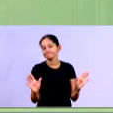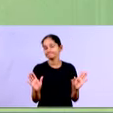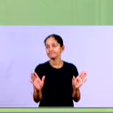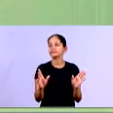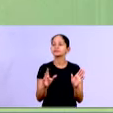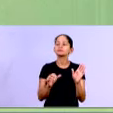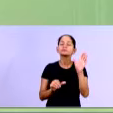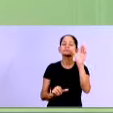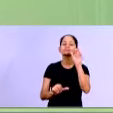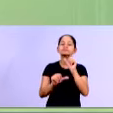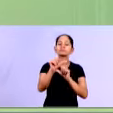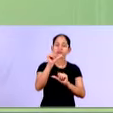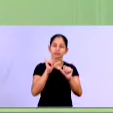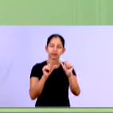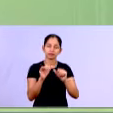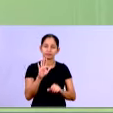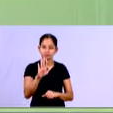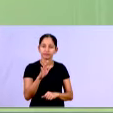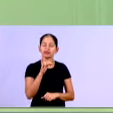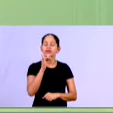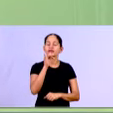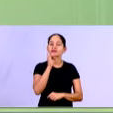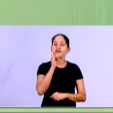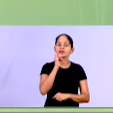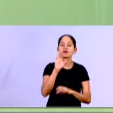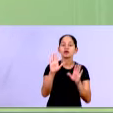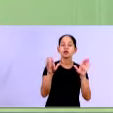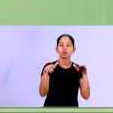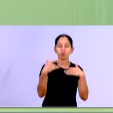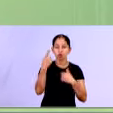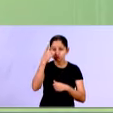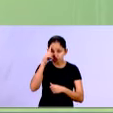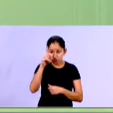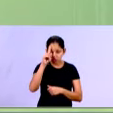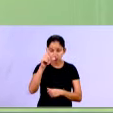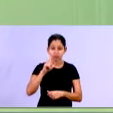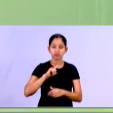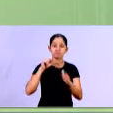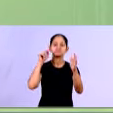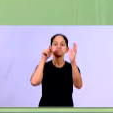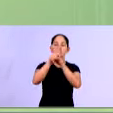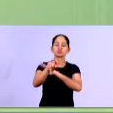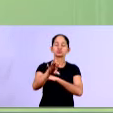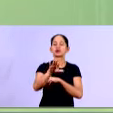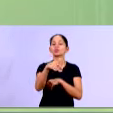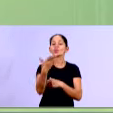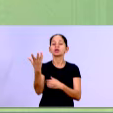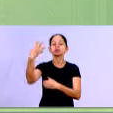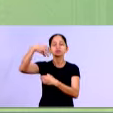um pouquinho a nossa pergunta para assim, quantos dias tem um ano comercial? Já vimos também,